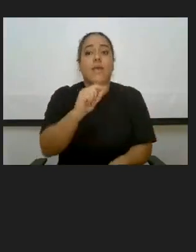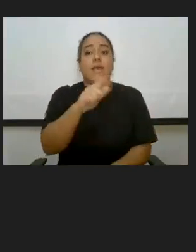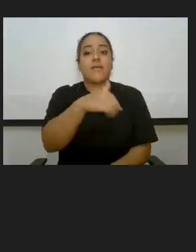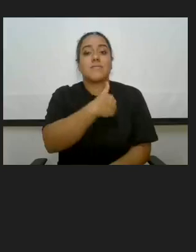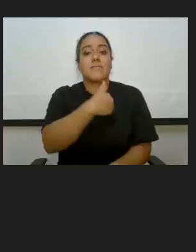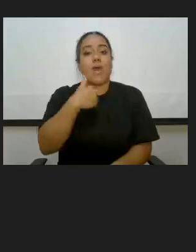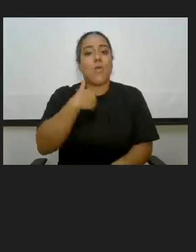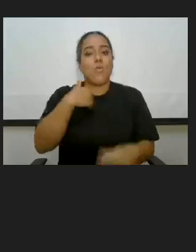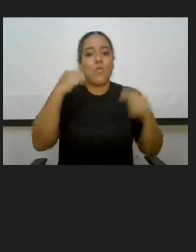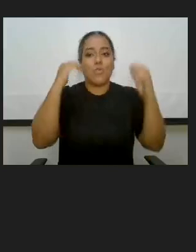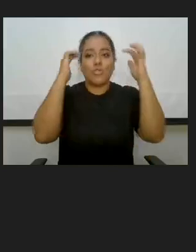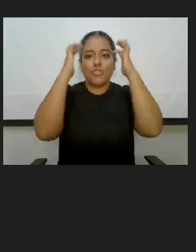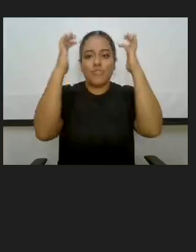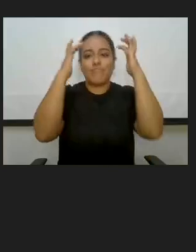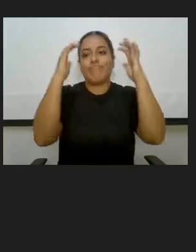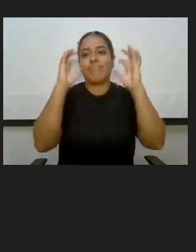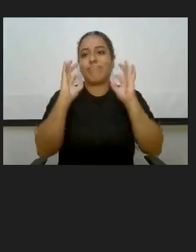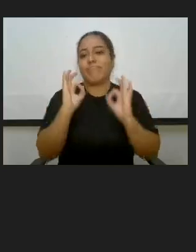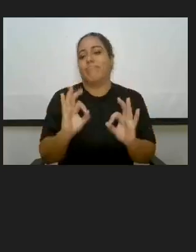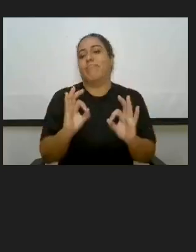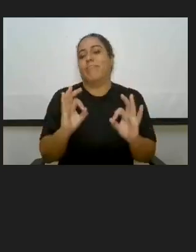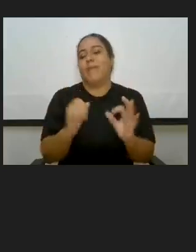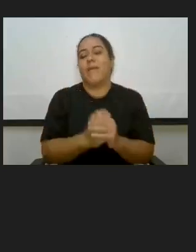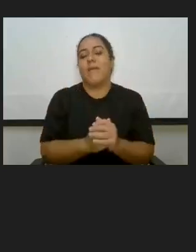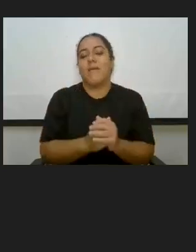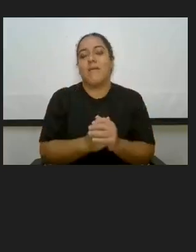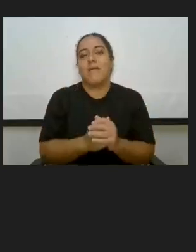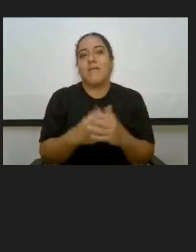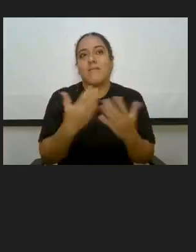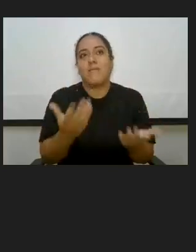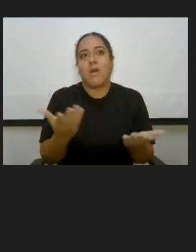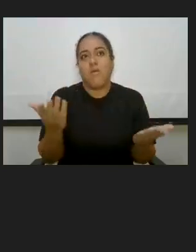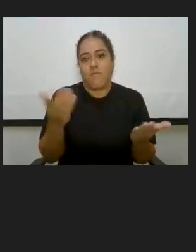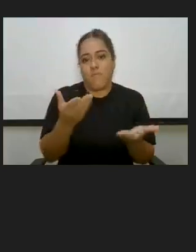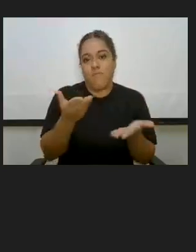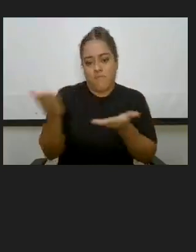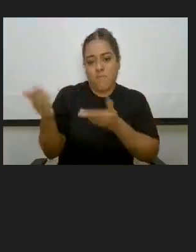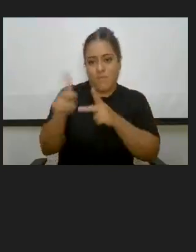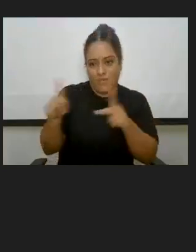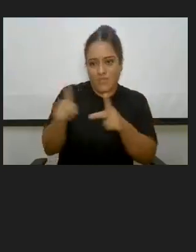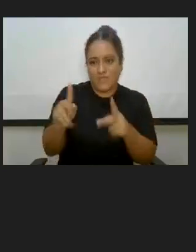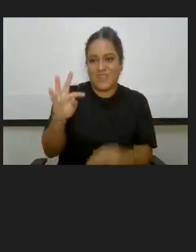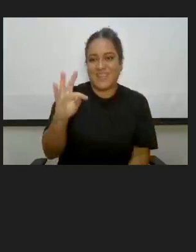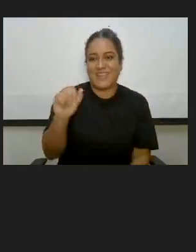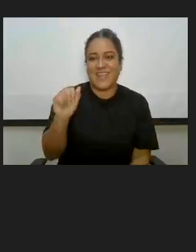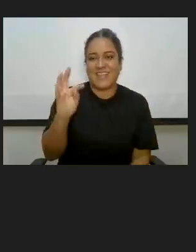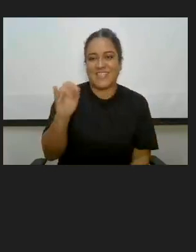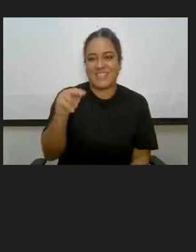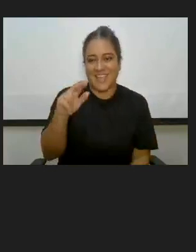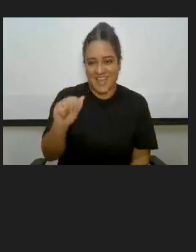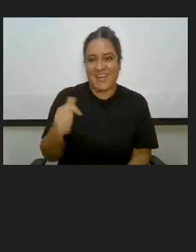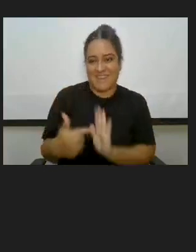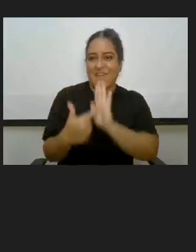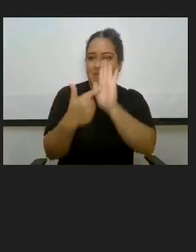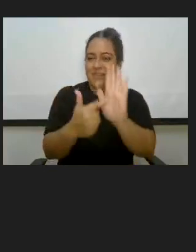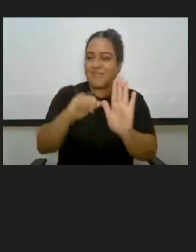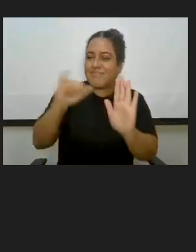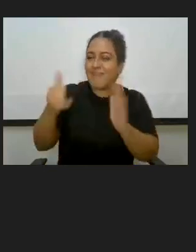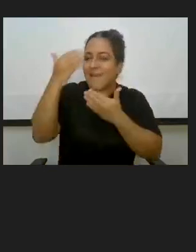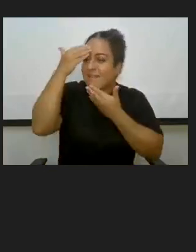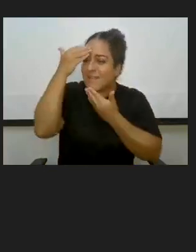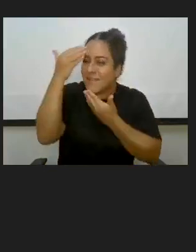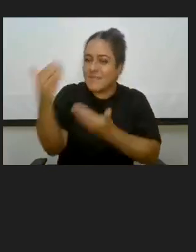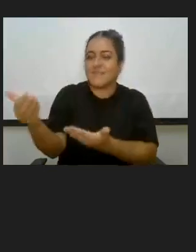que a gente convidou a professora Tatiana, depois ela vai ser apresentada. Já quero agradecer aqui a professora pela